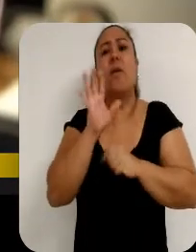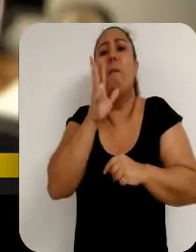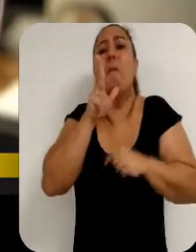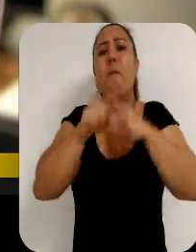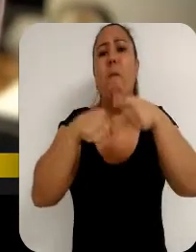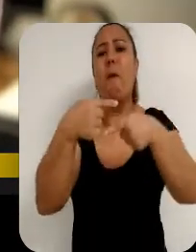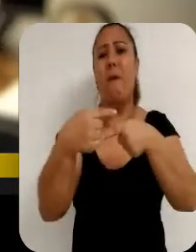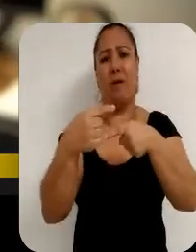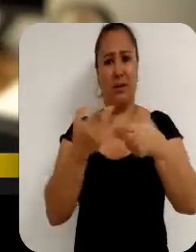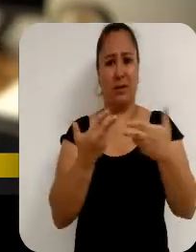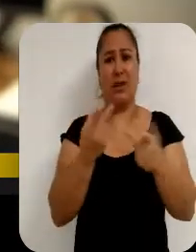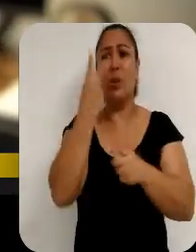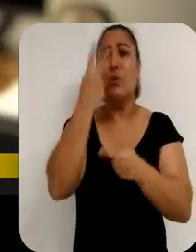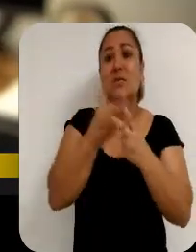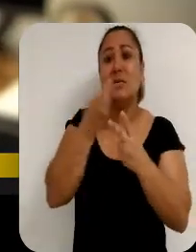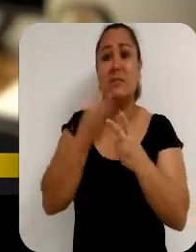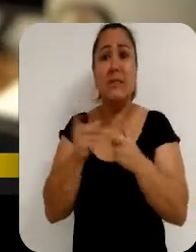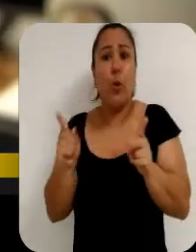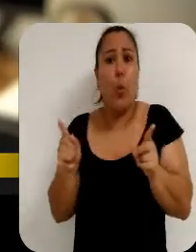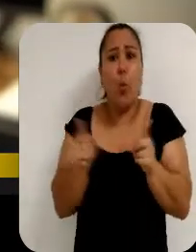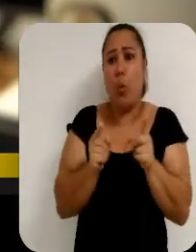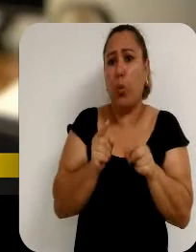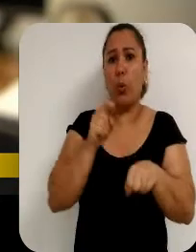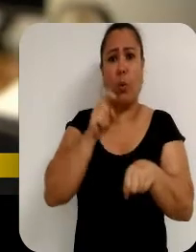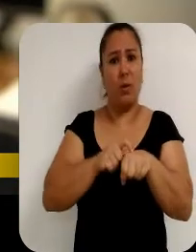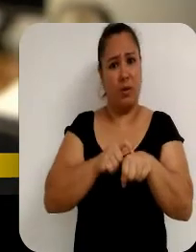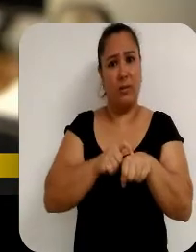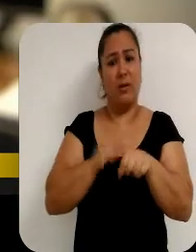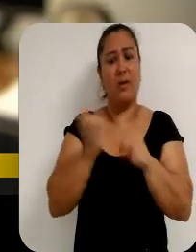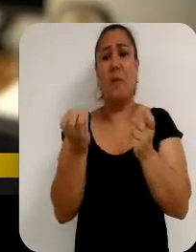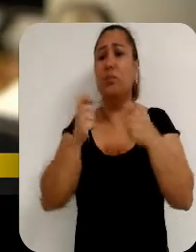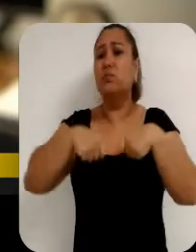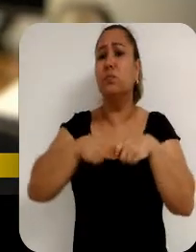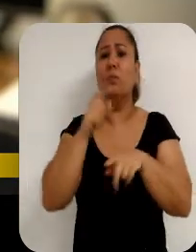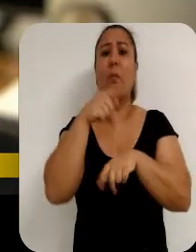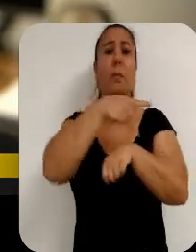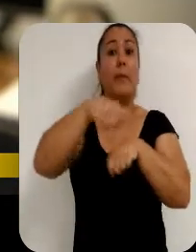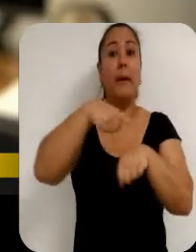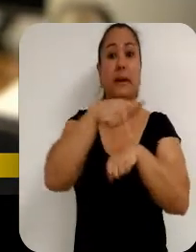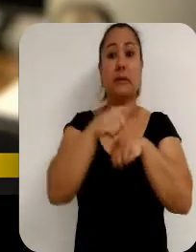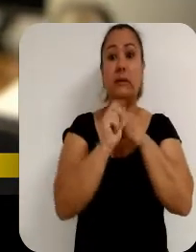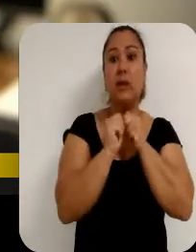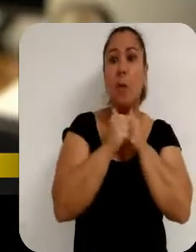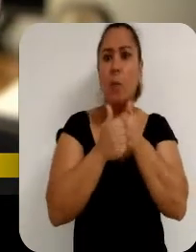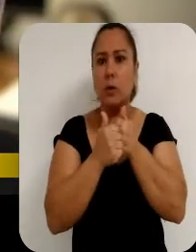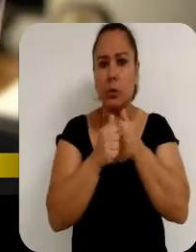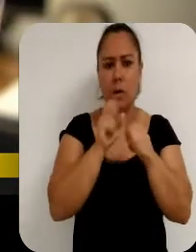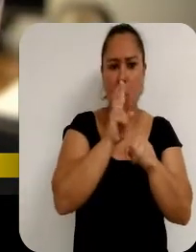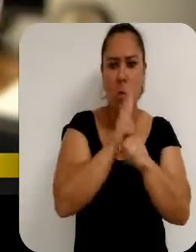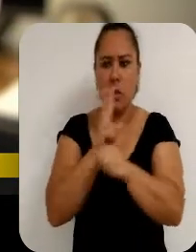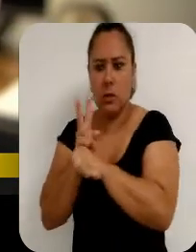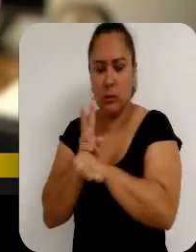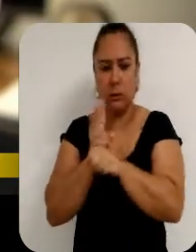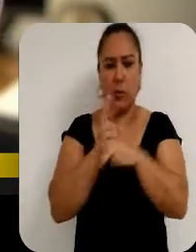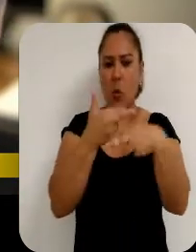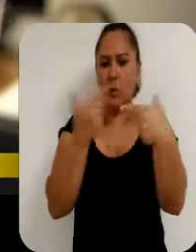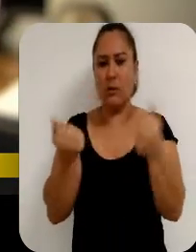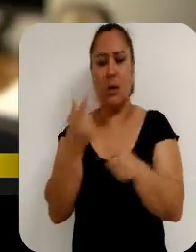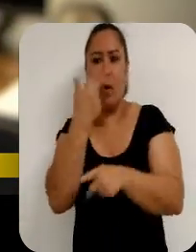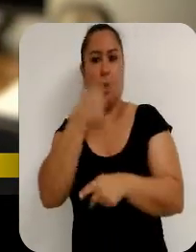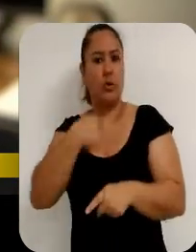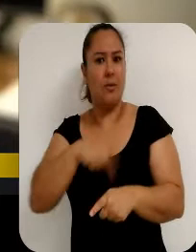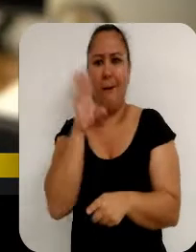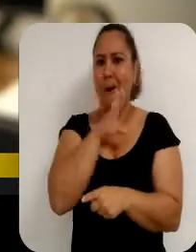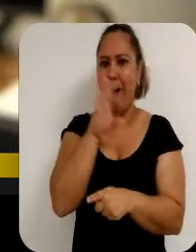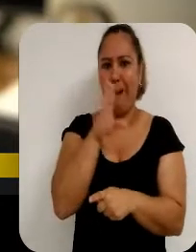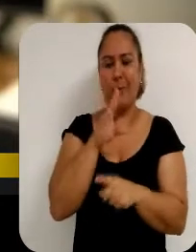curto demais. E só é possível em um país que está monitorando os casos e está disposto a agir rápido, como é o caso da China, como é o caso dos Estados Unidos e